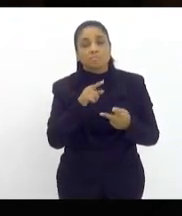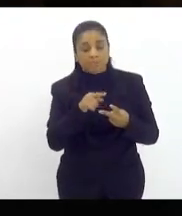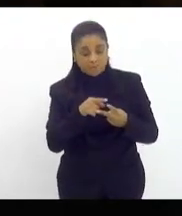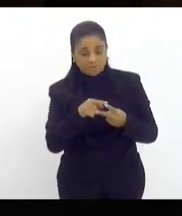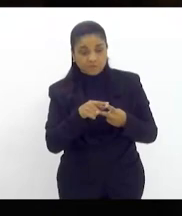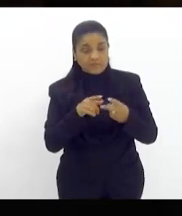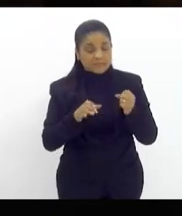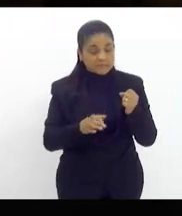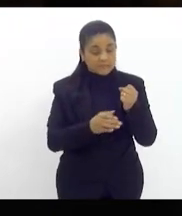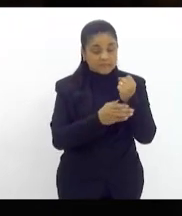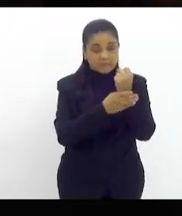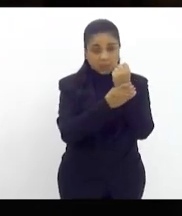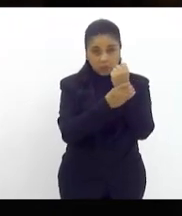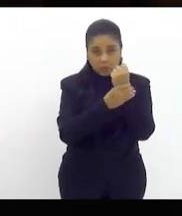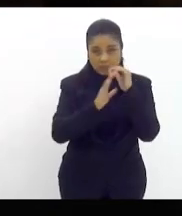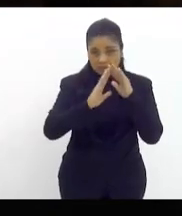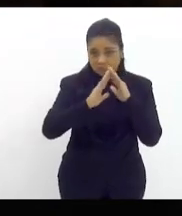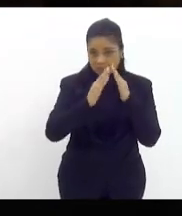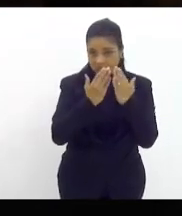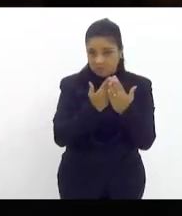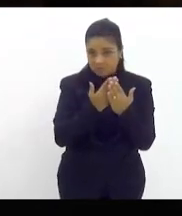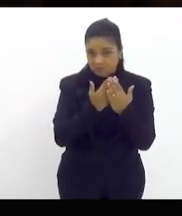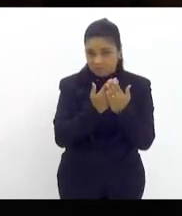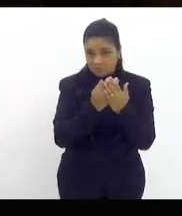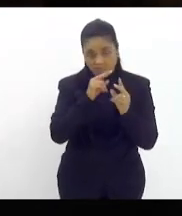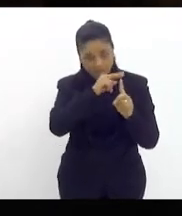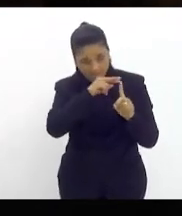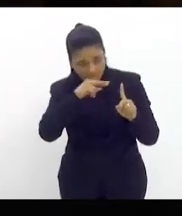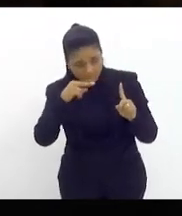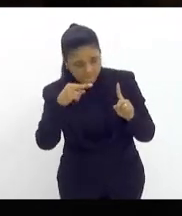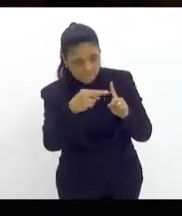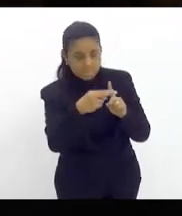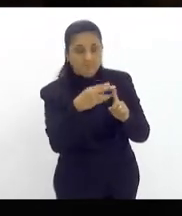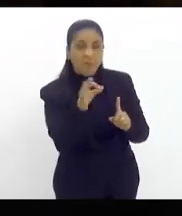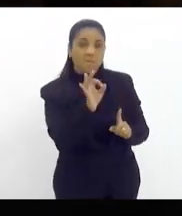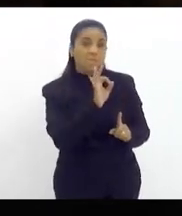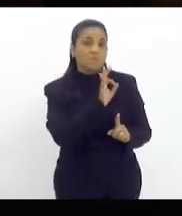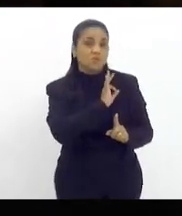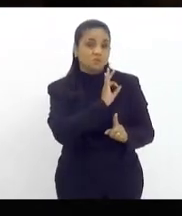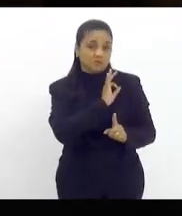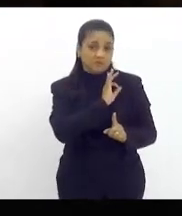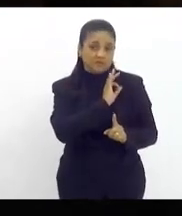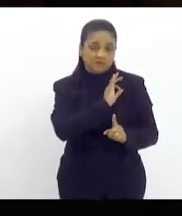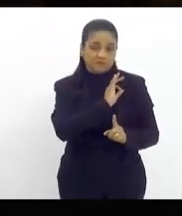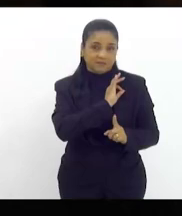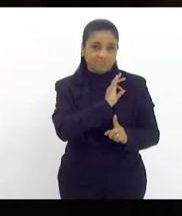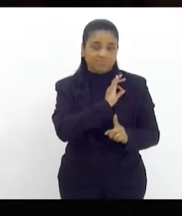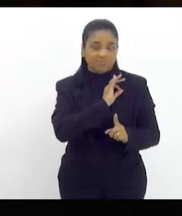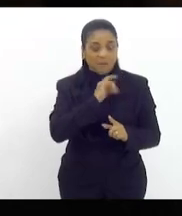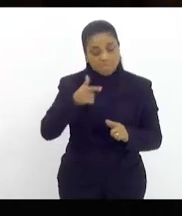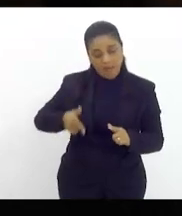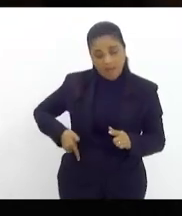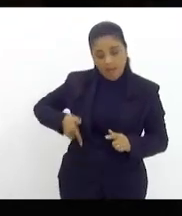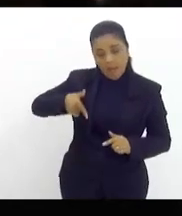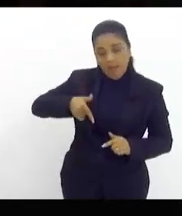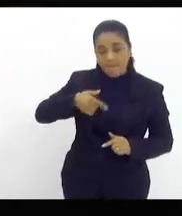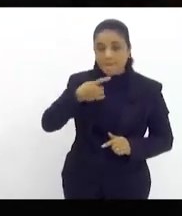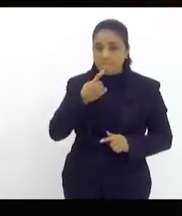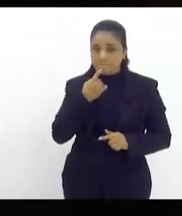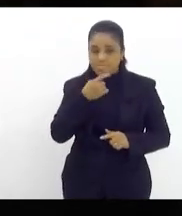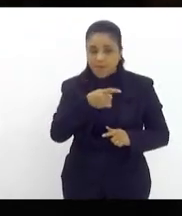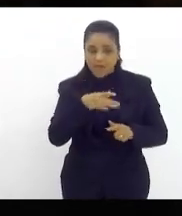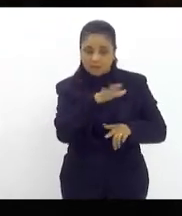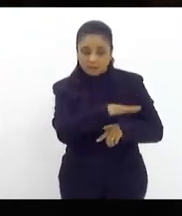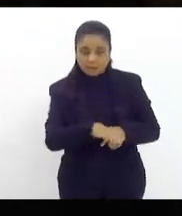segurança na escola de um ponto de vista policialesco de colocar mais armas perto das crianças